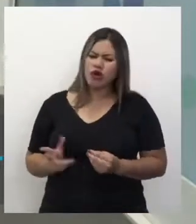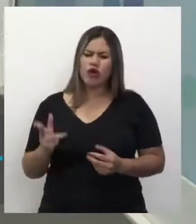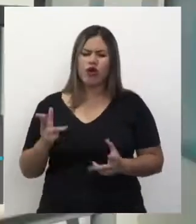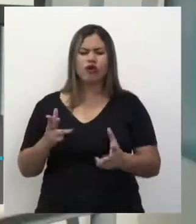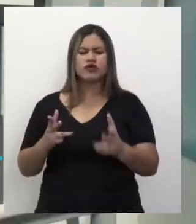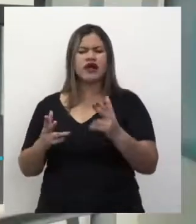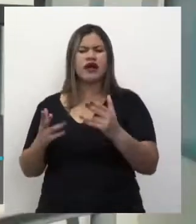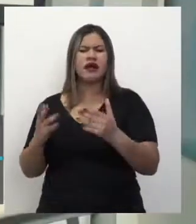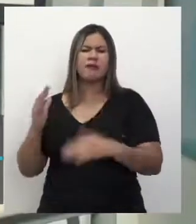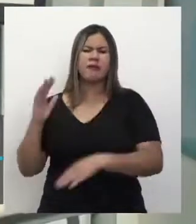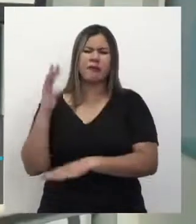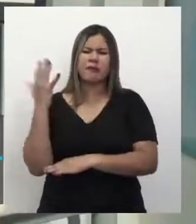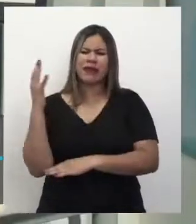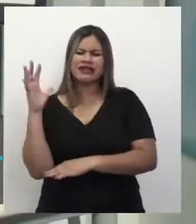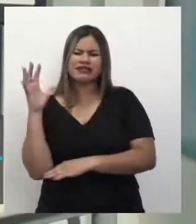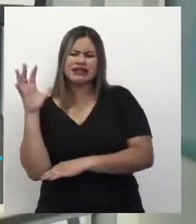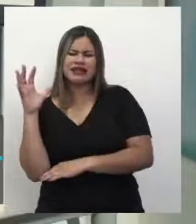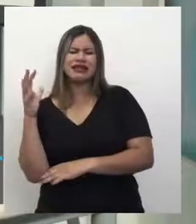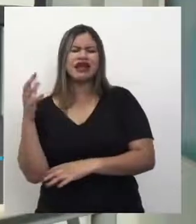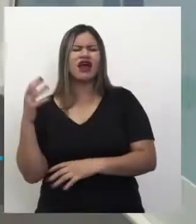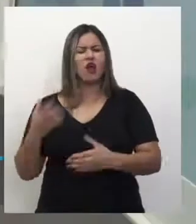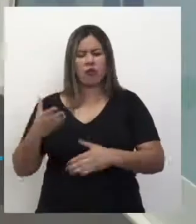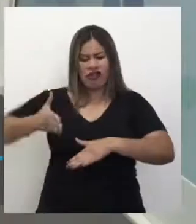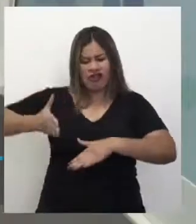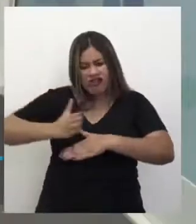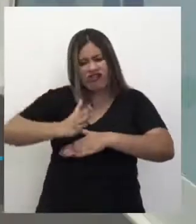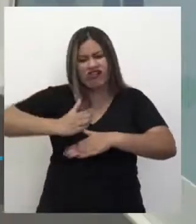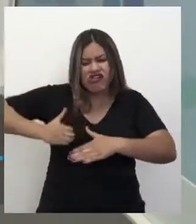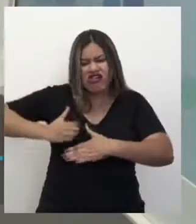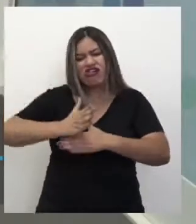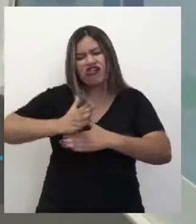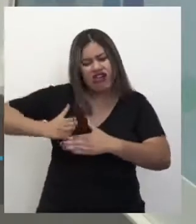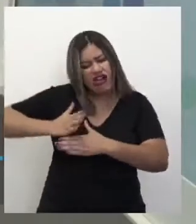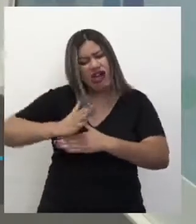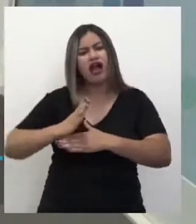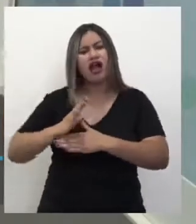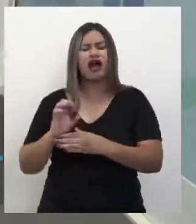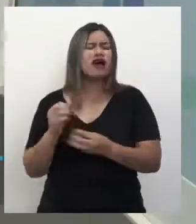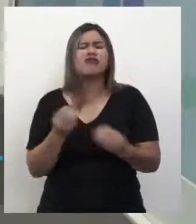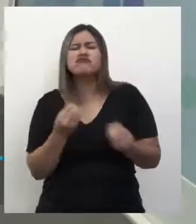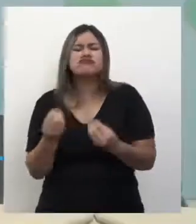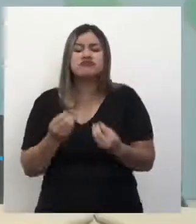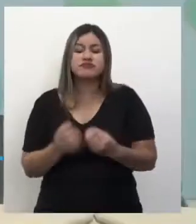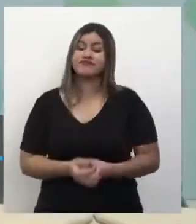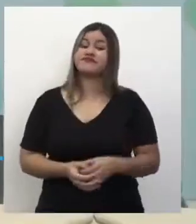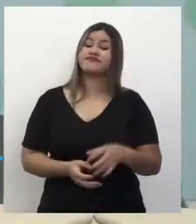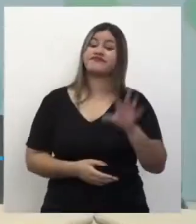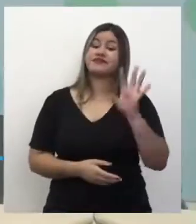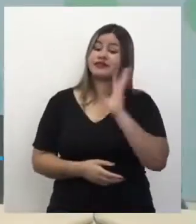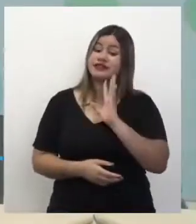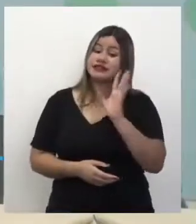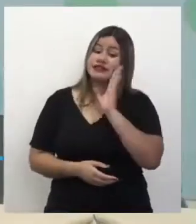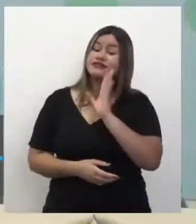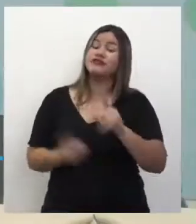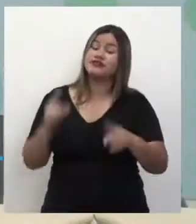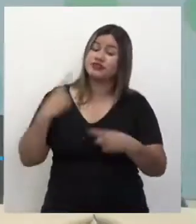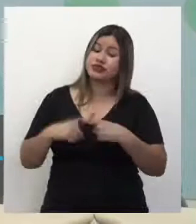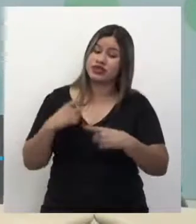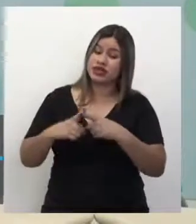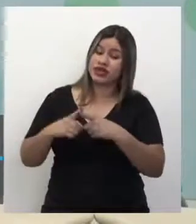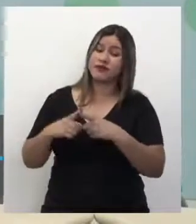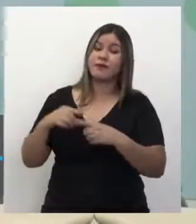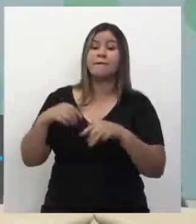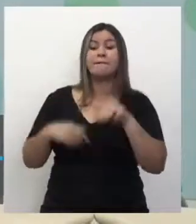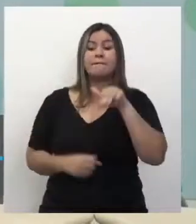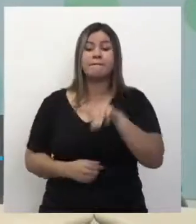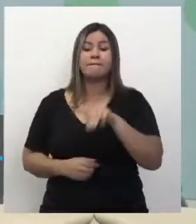Como que corta com serra? Como que é? É uma coisa muito legal, gente. Porque o que acontece? Na marchetaria, vocês já